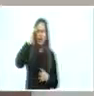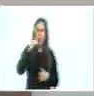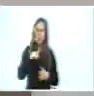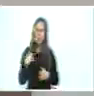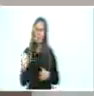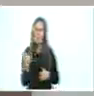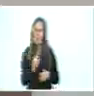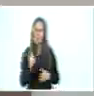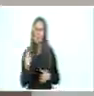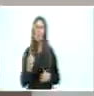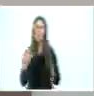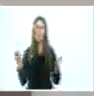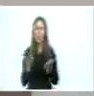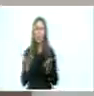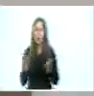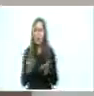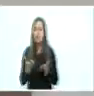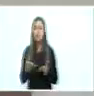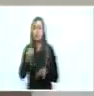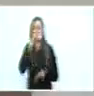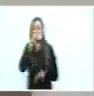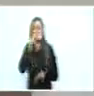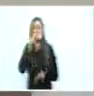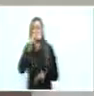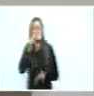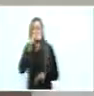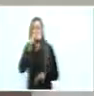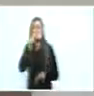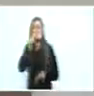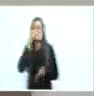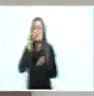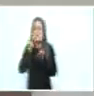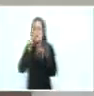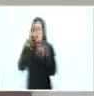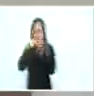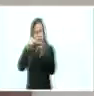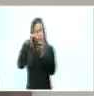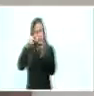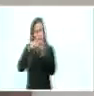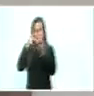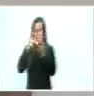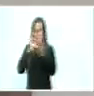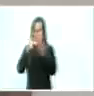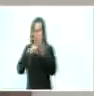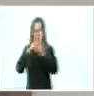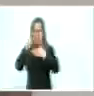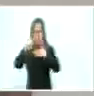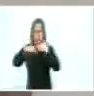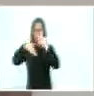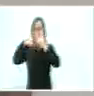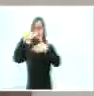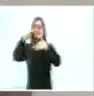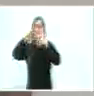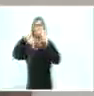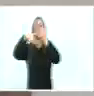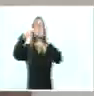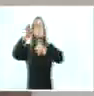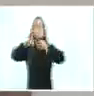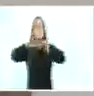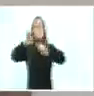momento, a tentativa realmente de criar essa infraestrutura básica de